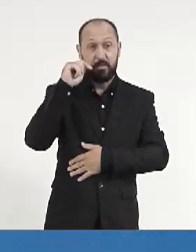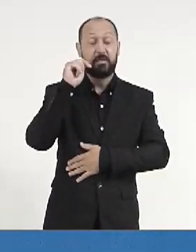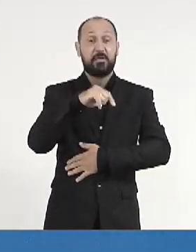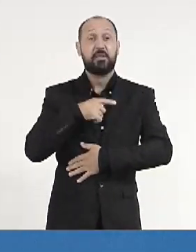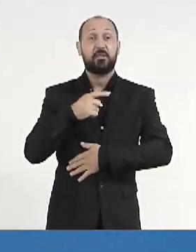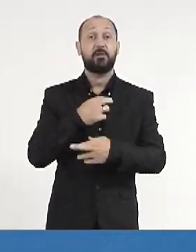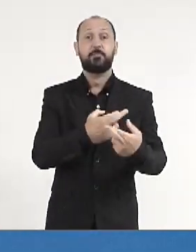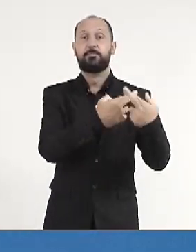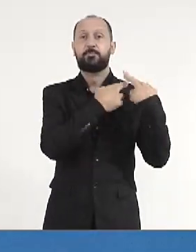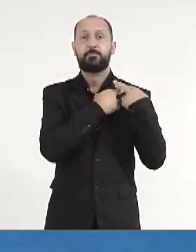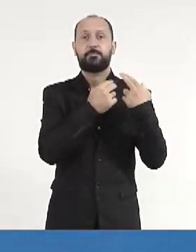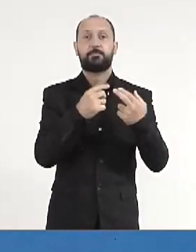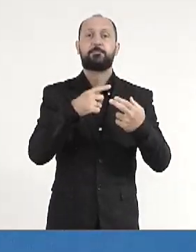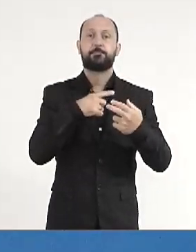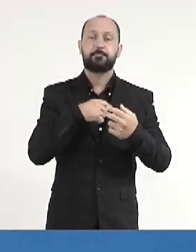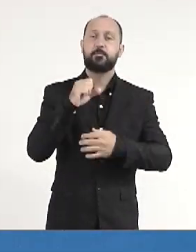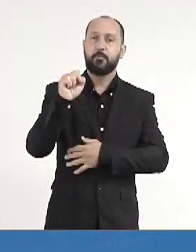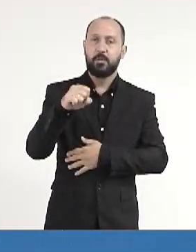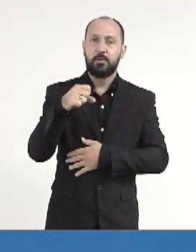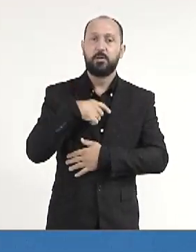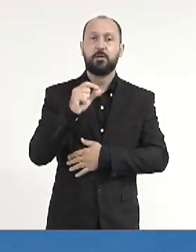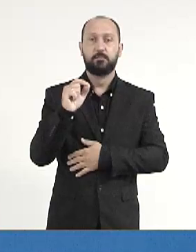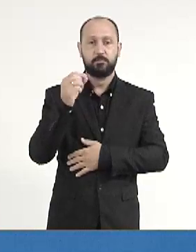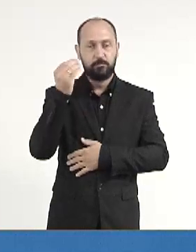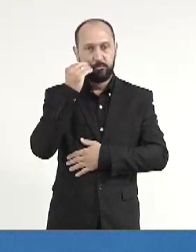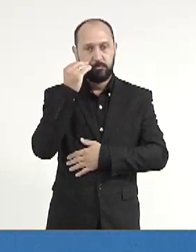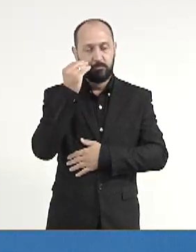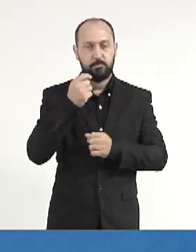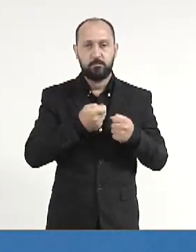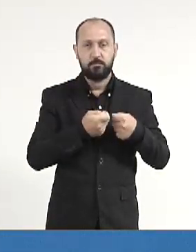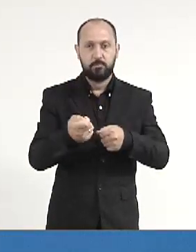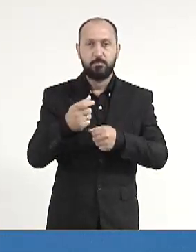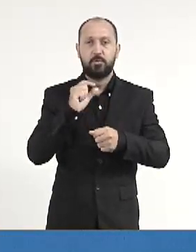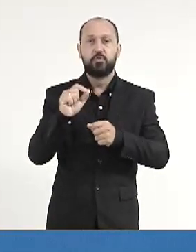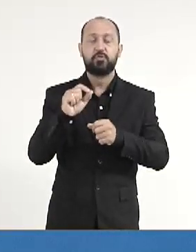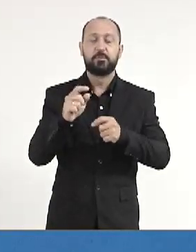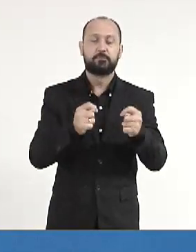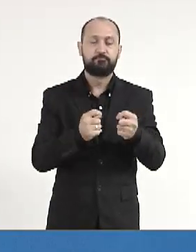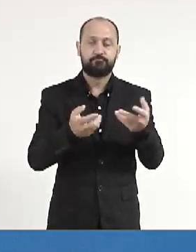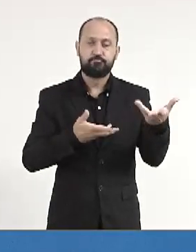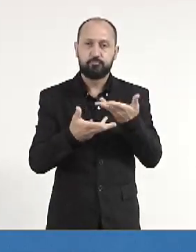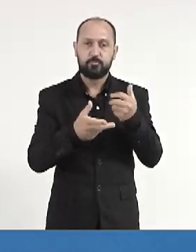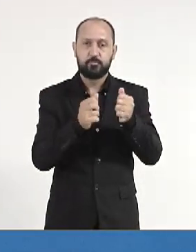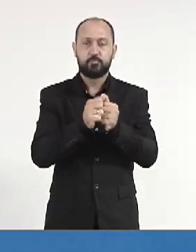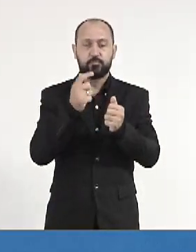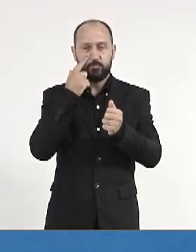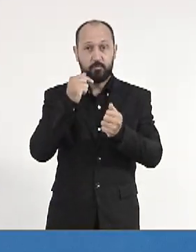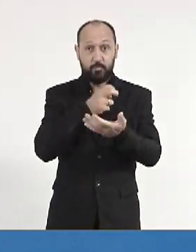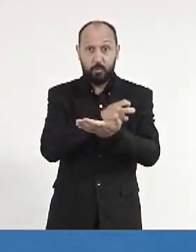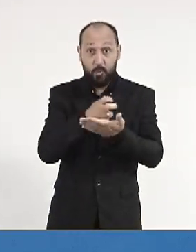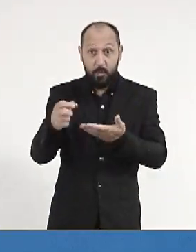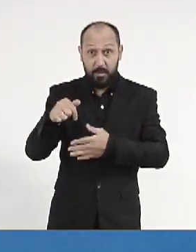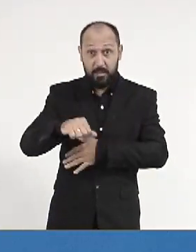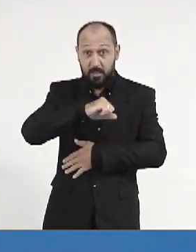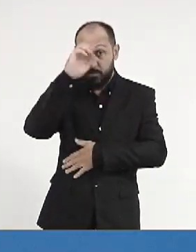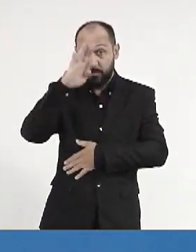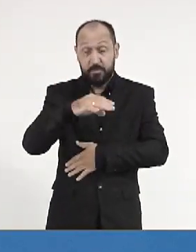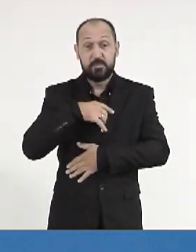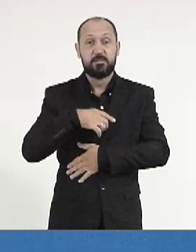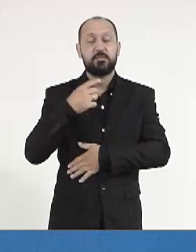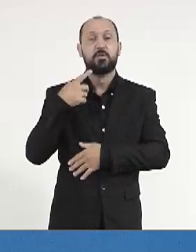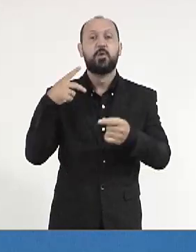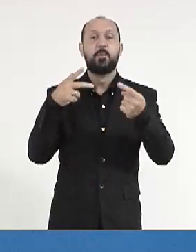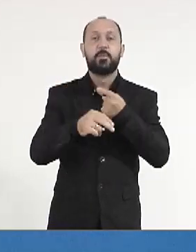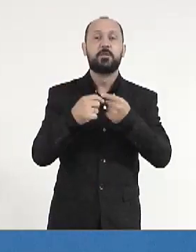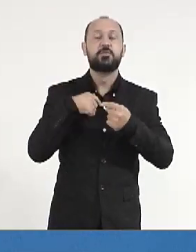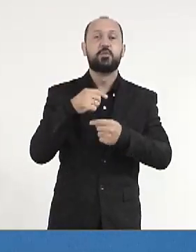tem responsabilidade nessa tentativa de articular um golpe no Brasil e impedir a